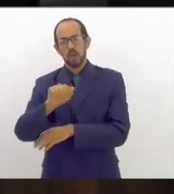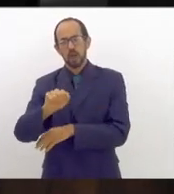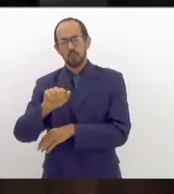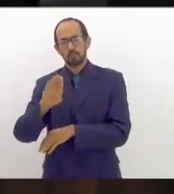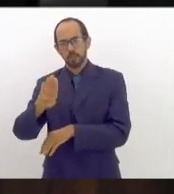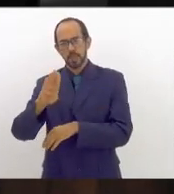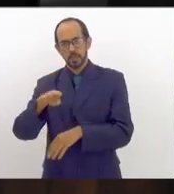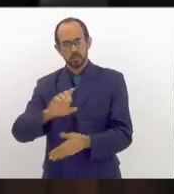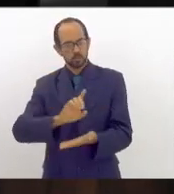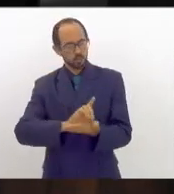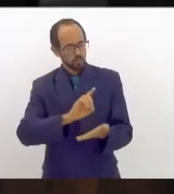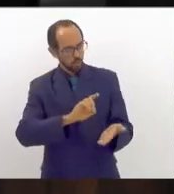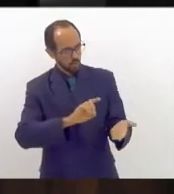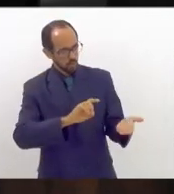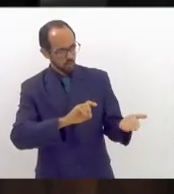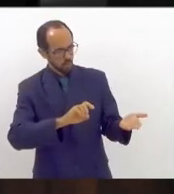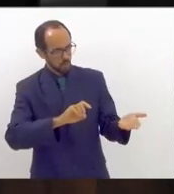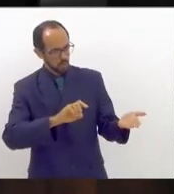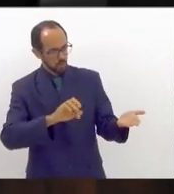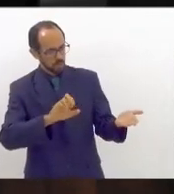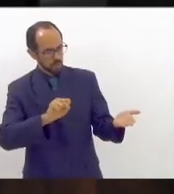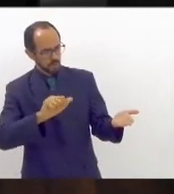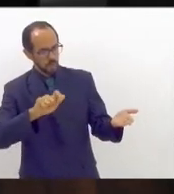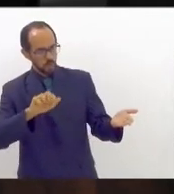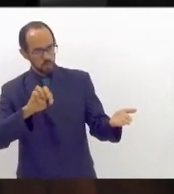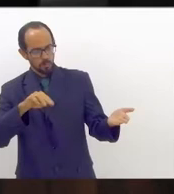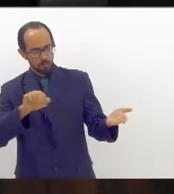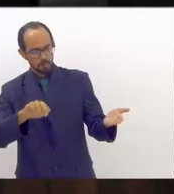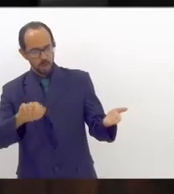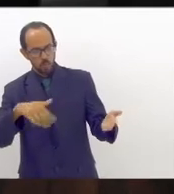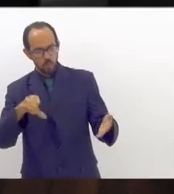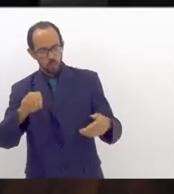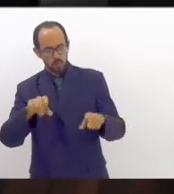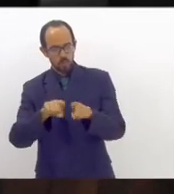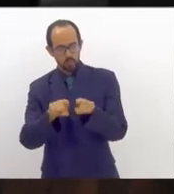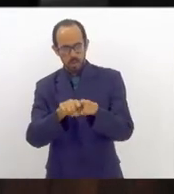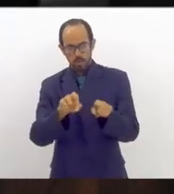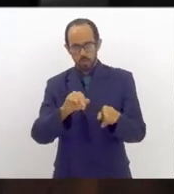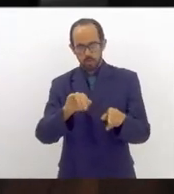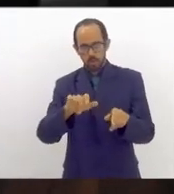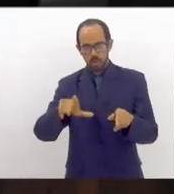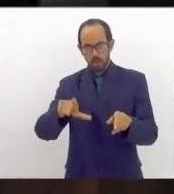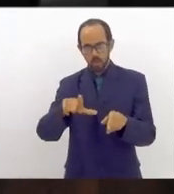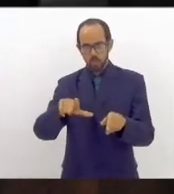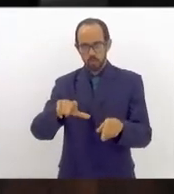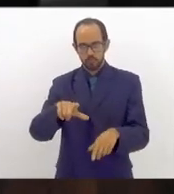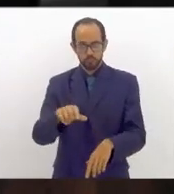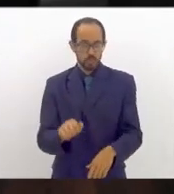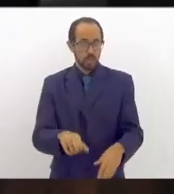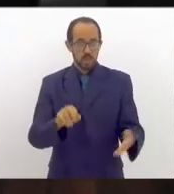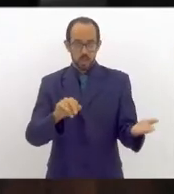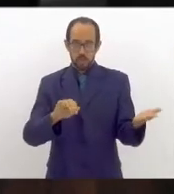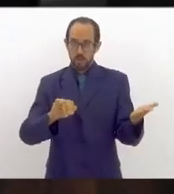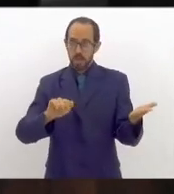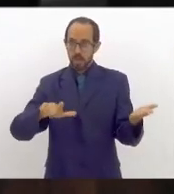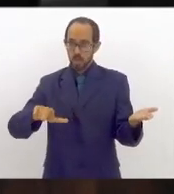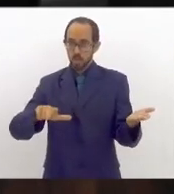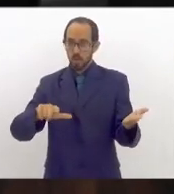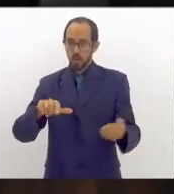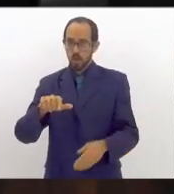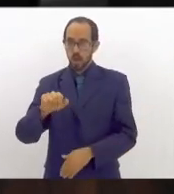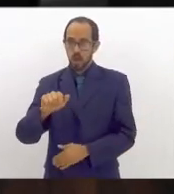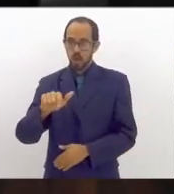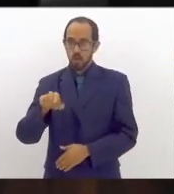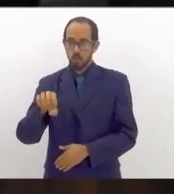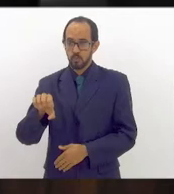doutores Salomão e Rafael cujas trajetórias justificam esta homenagem Rafael Alves quem considera o